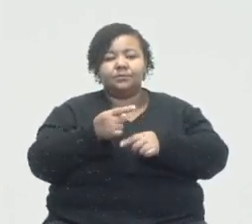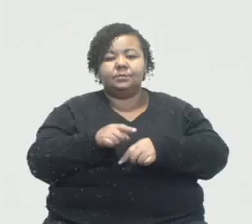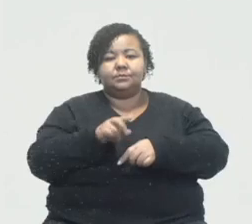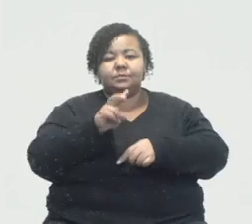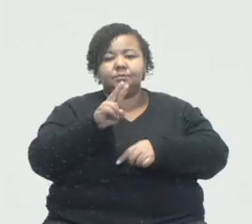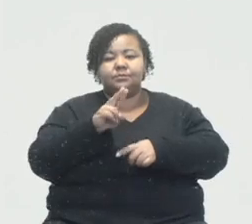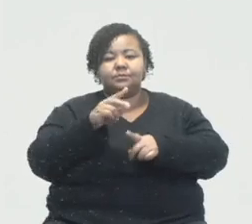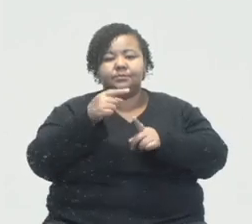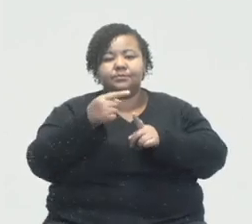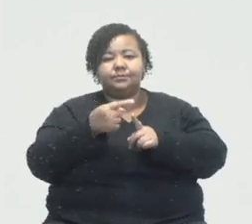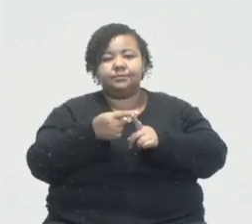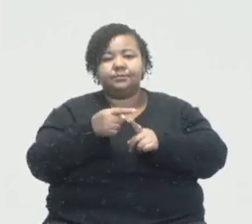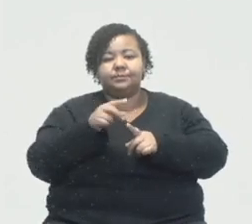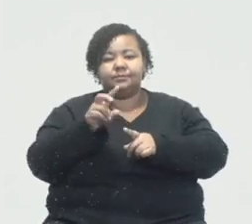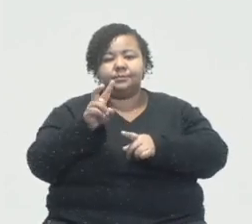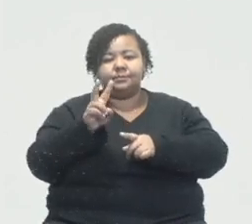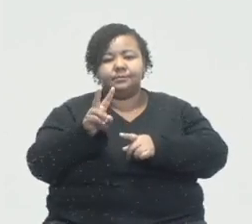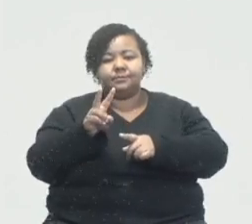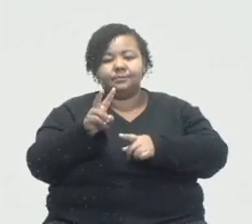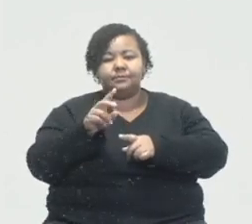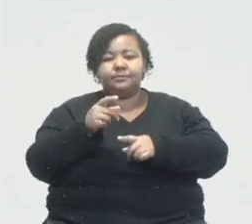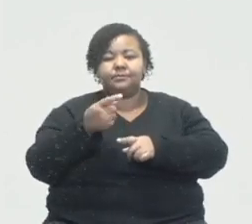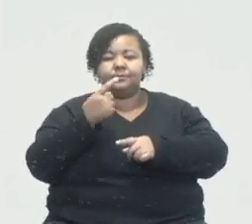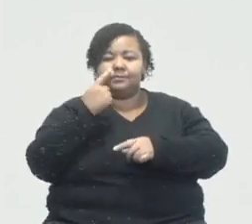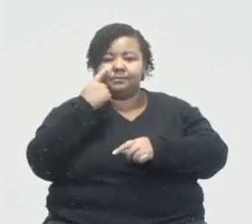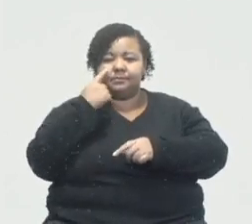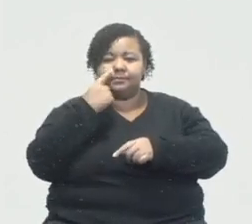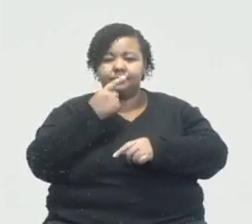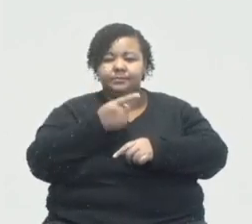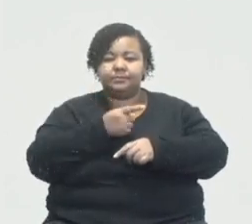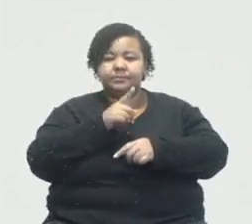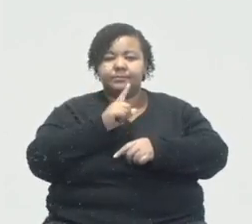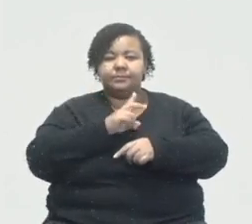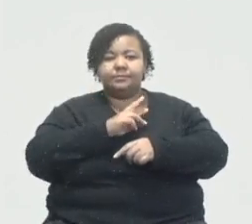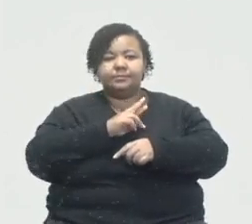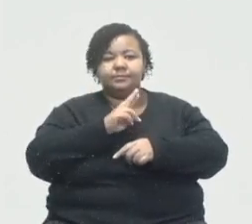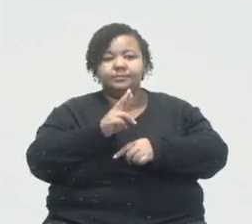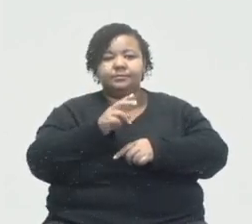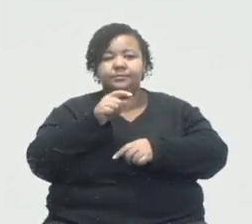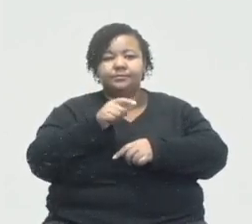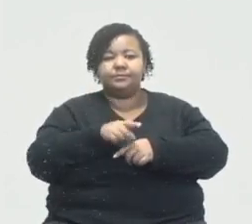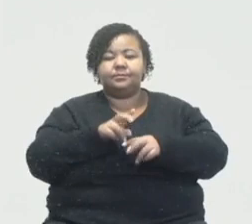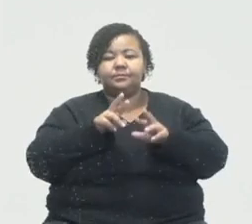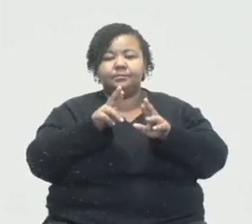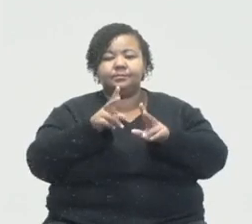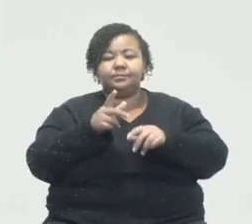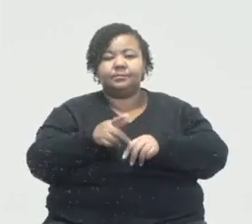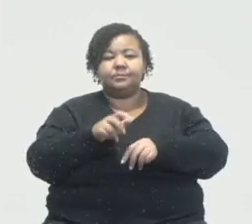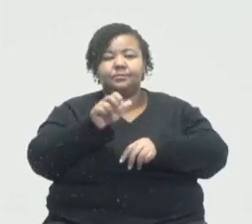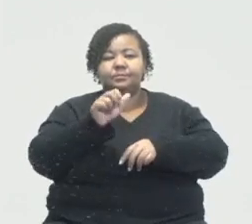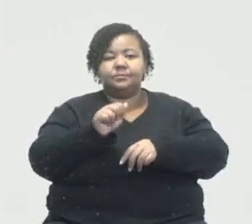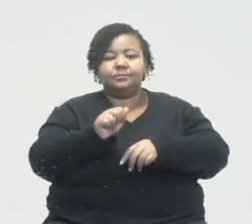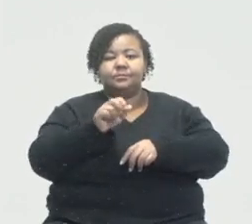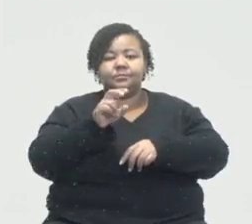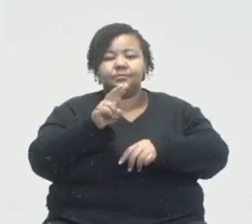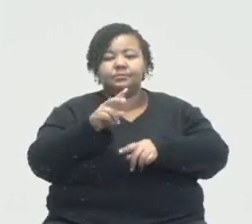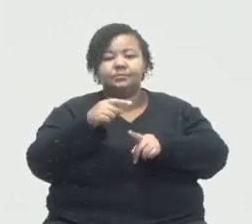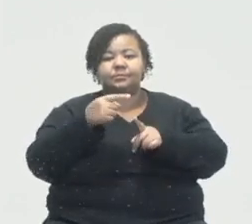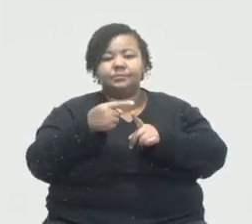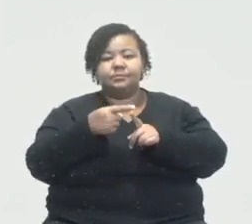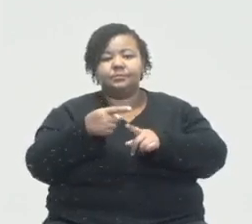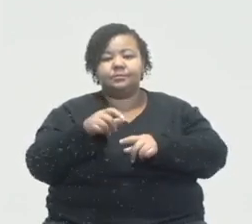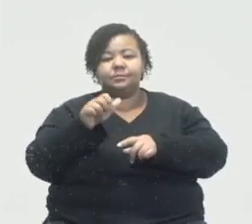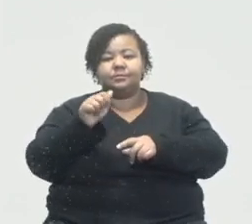adição de dois vetores. Veja que este resultado aqui vai ser igual a alfa vezes u mais